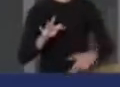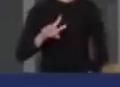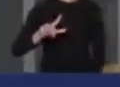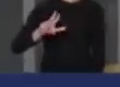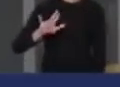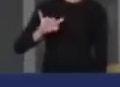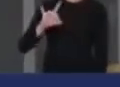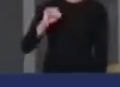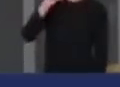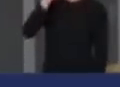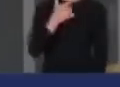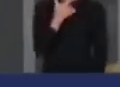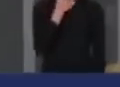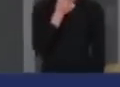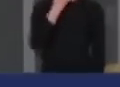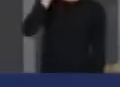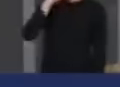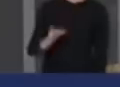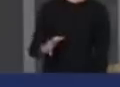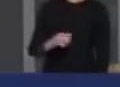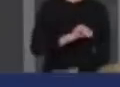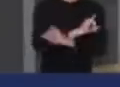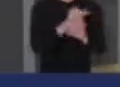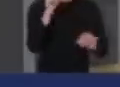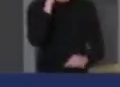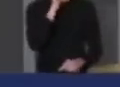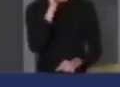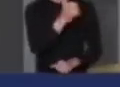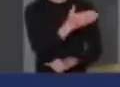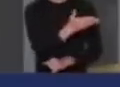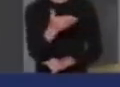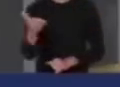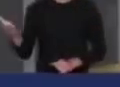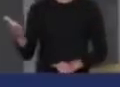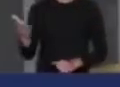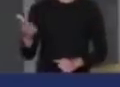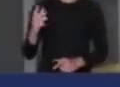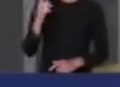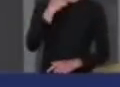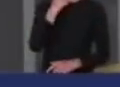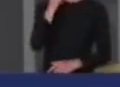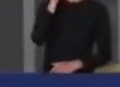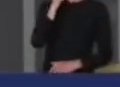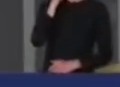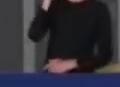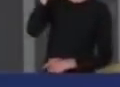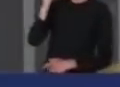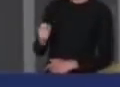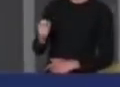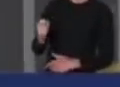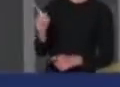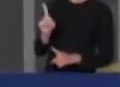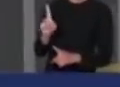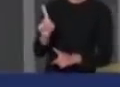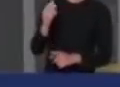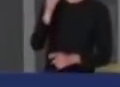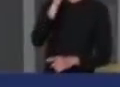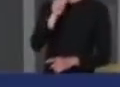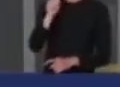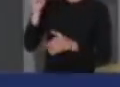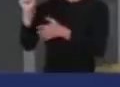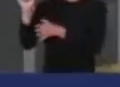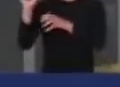eu dizendo que aprovo e que quero que todo mundo seja trans, eu quero que cada um viva, porque o mundo cabe todo mundo.